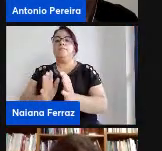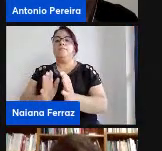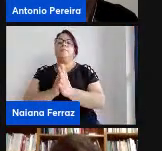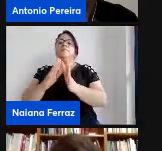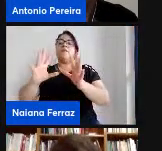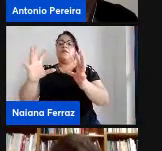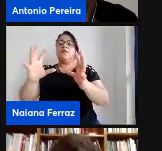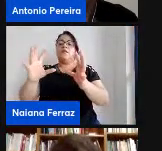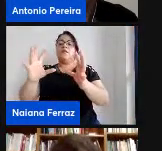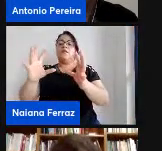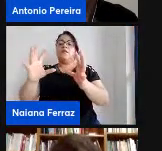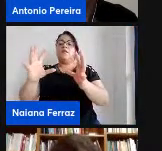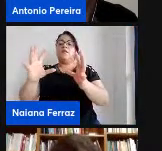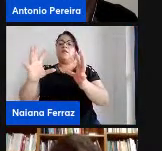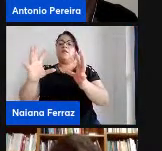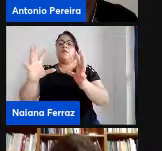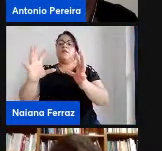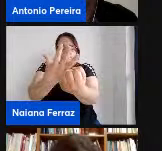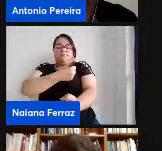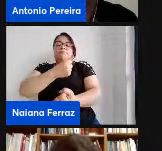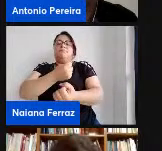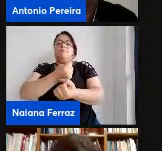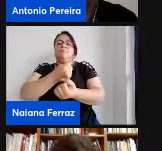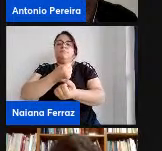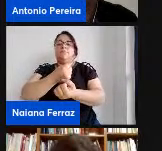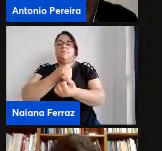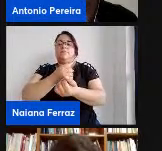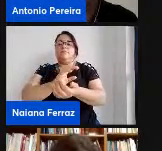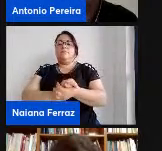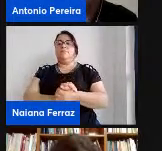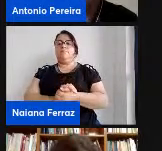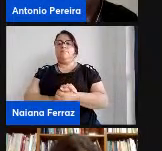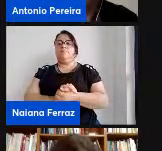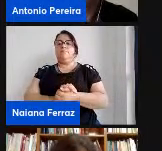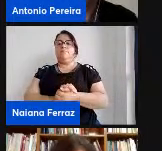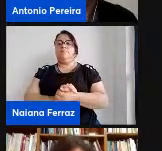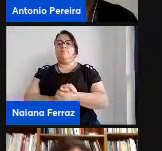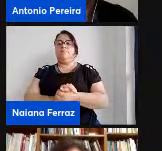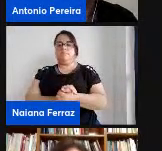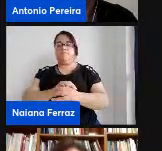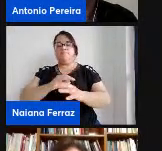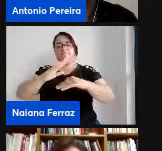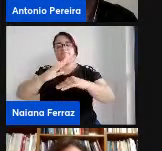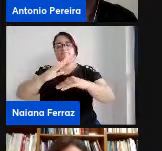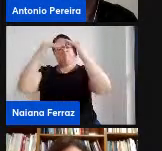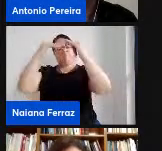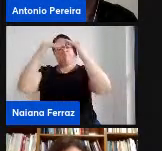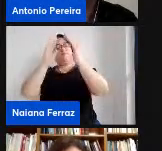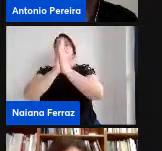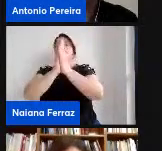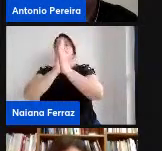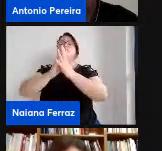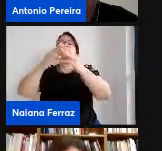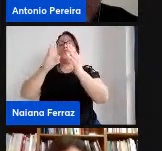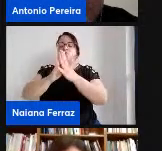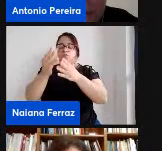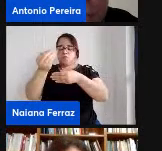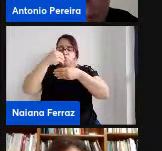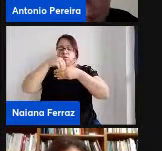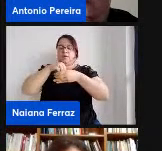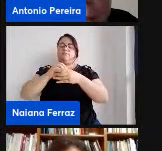né, processos emocionais na construção desses modelos internos. Muito bem, então eu paro por aqui, agradeço